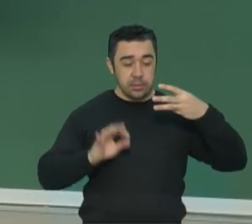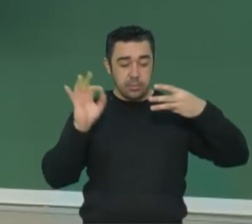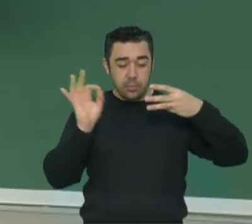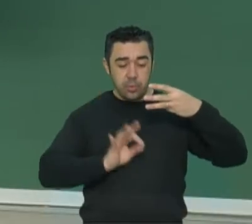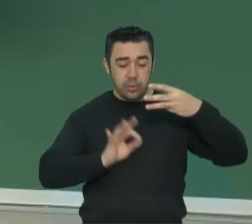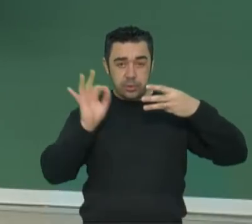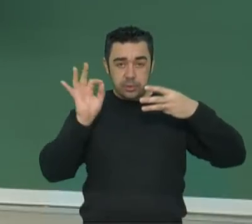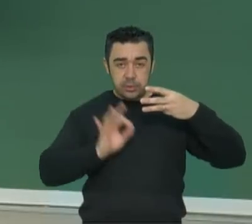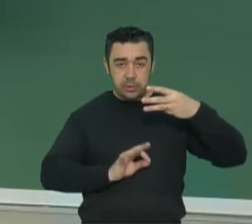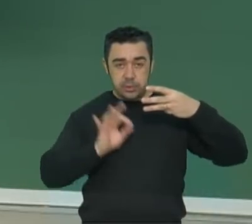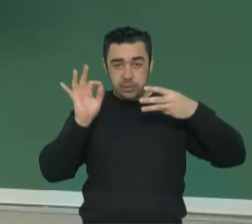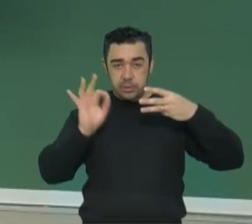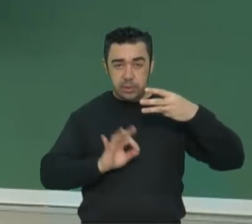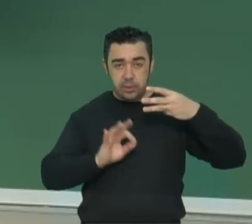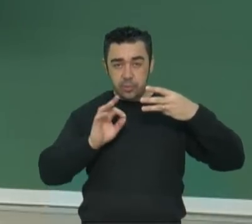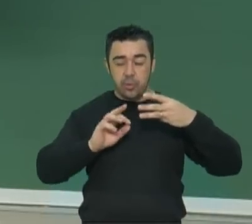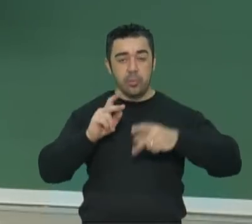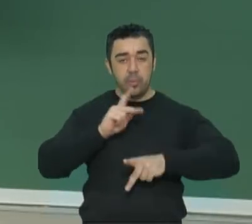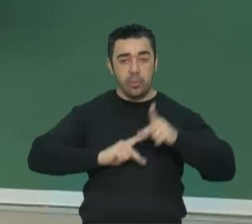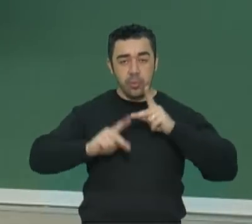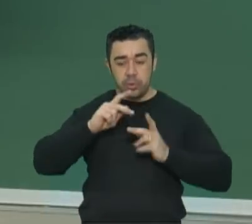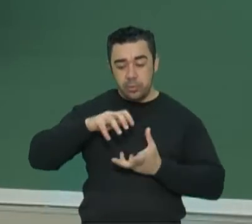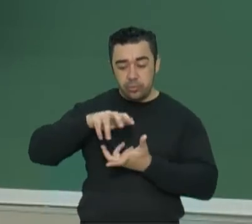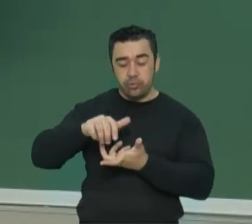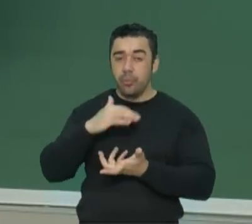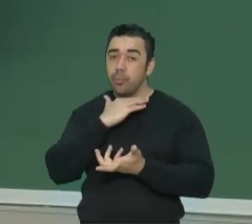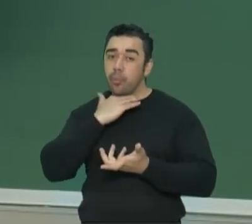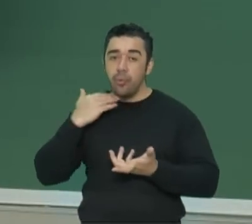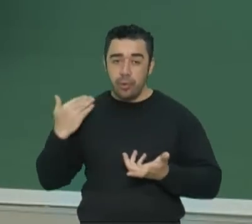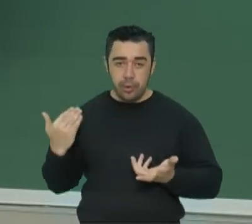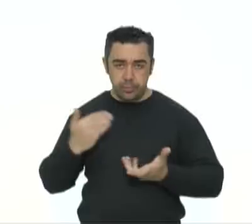população mundial morreu na Segunda Guerra Mundial.